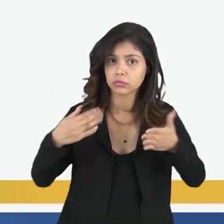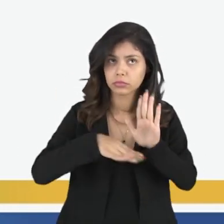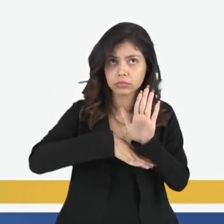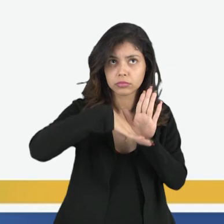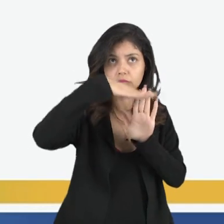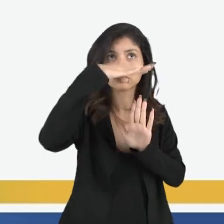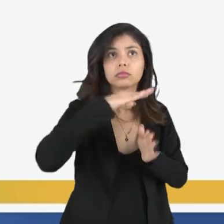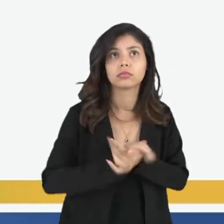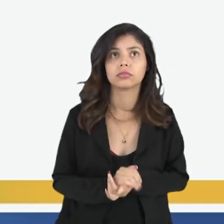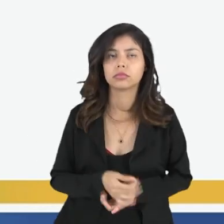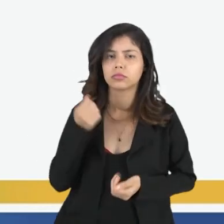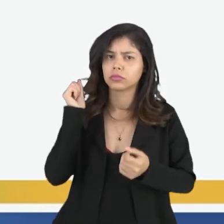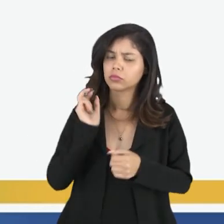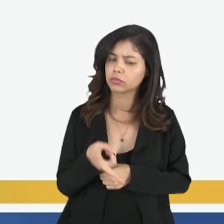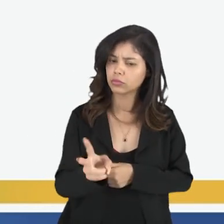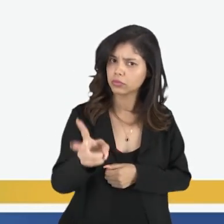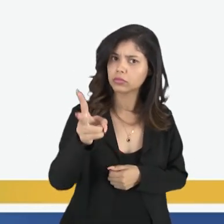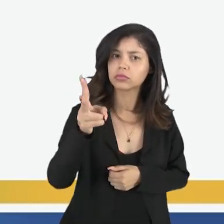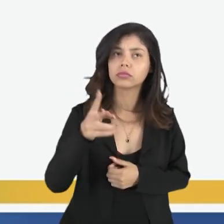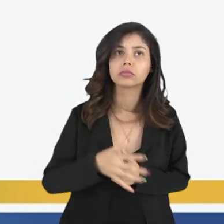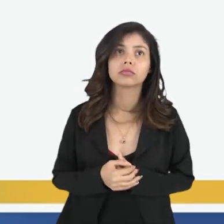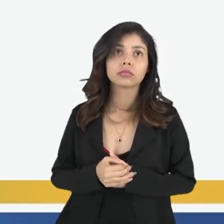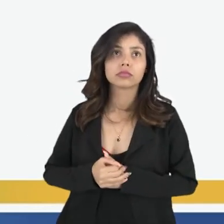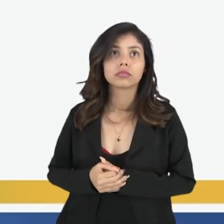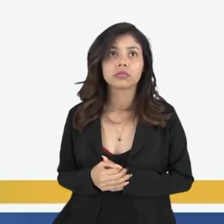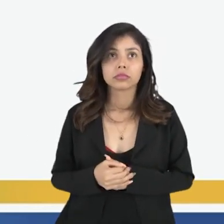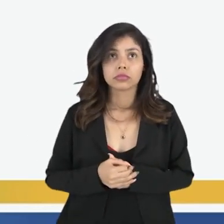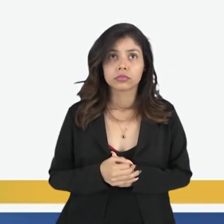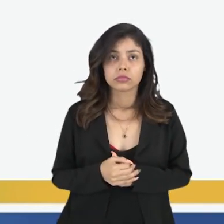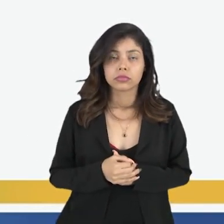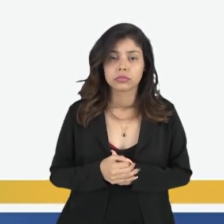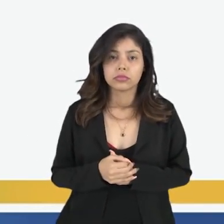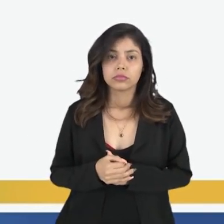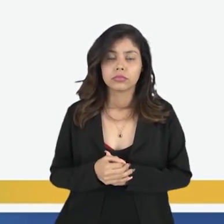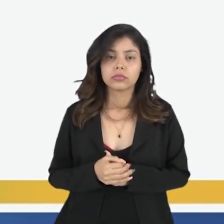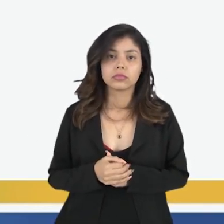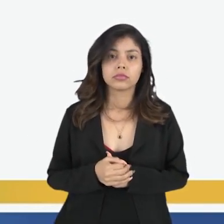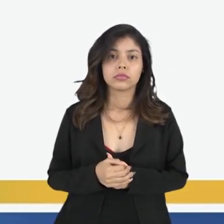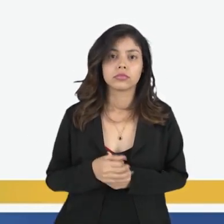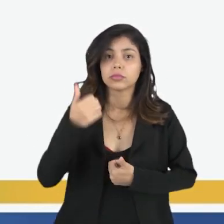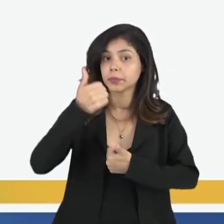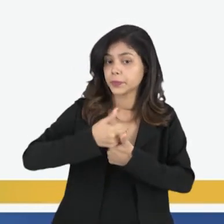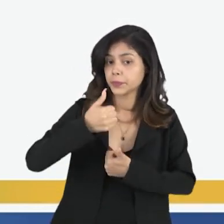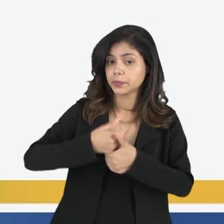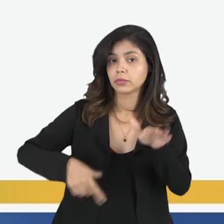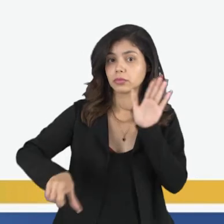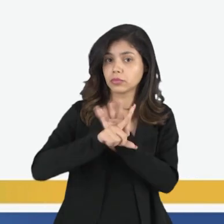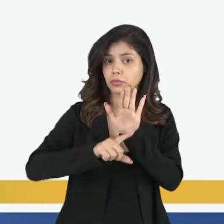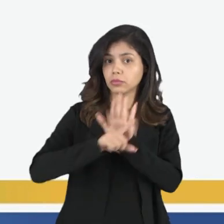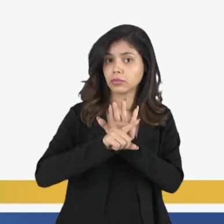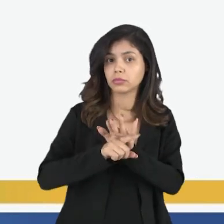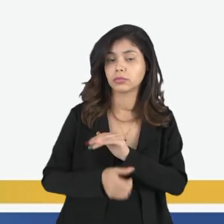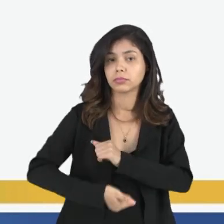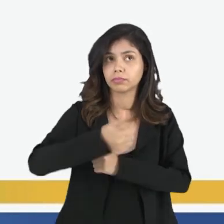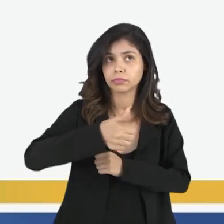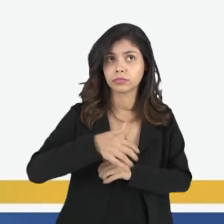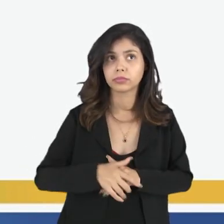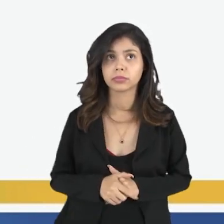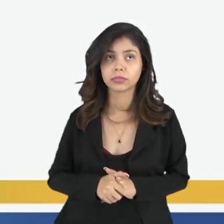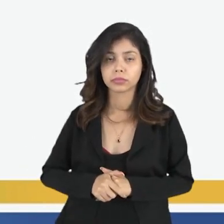qual a temperatura permanece constante, e aí também nós temos a aplicação da primeira lei da